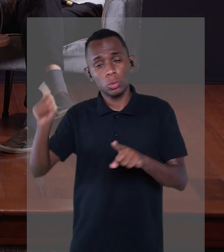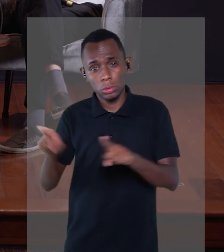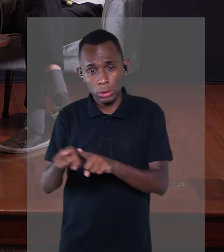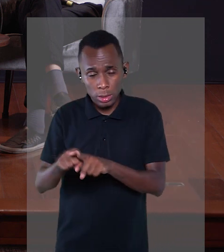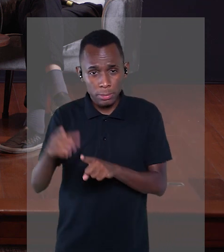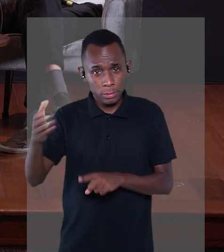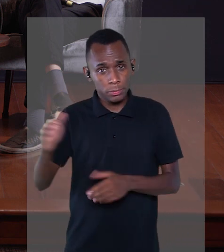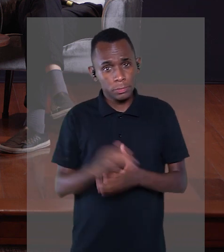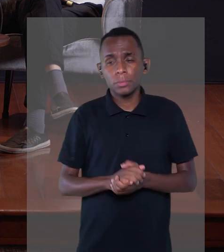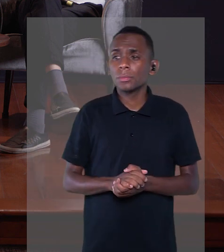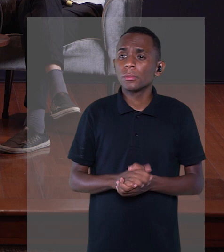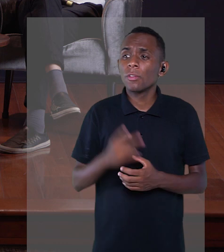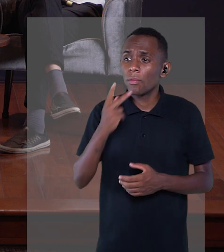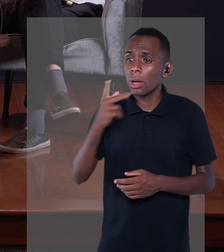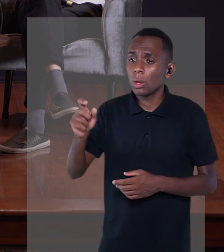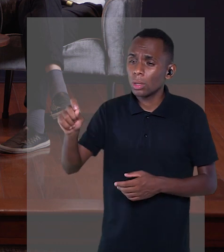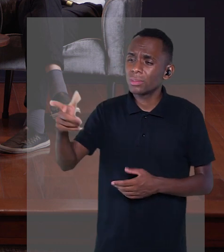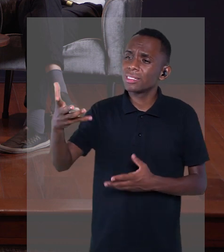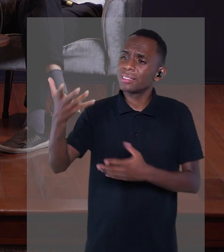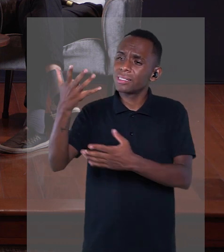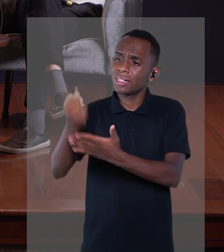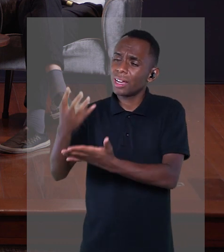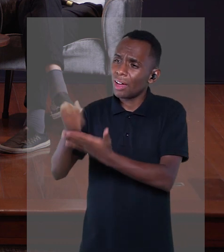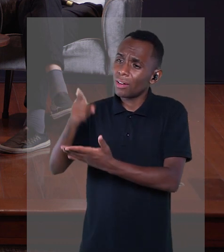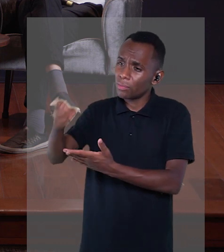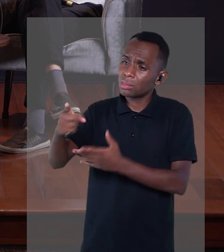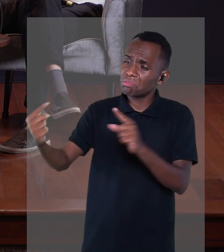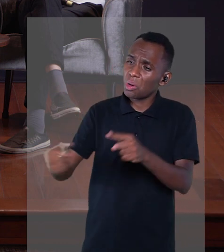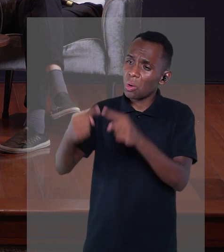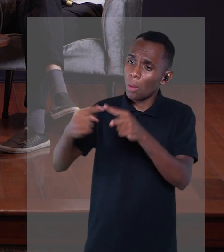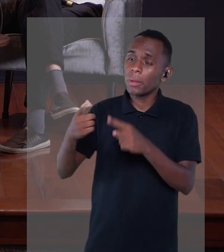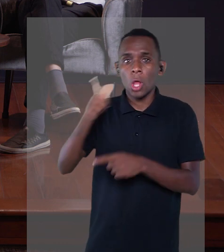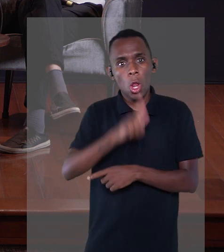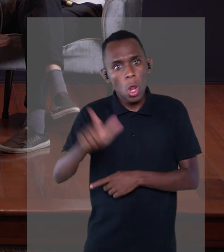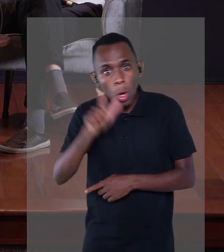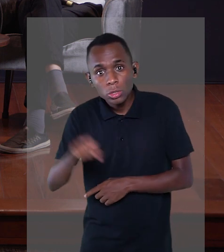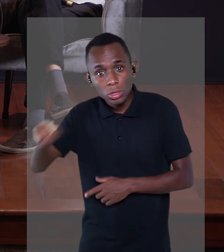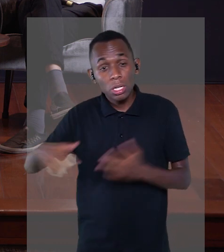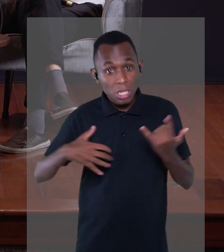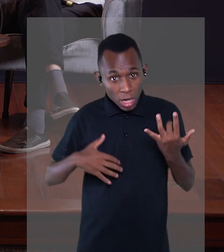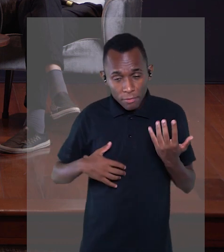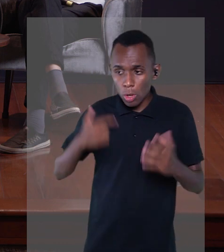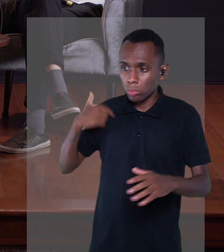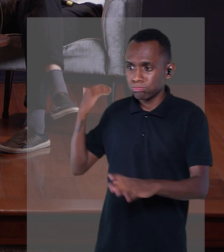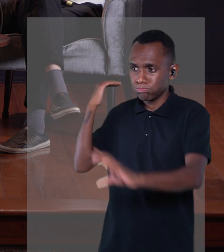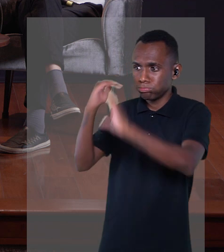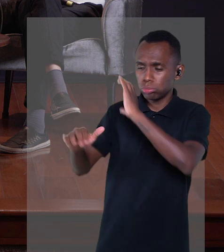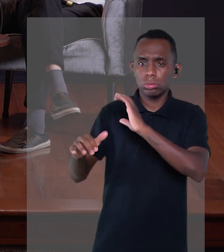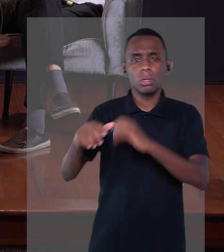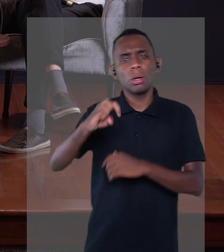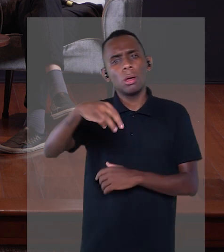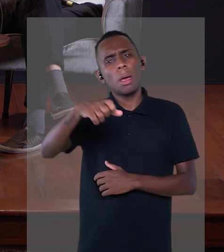Buarque. Falei, Luiz, eu queria que você gravasse essa canção, acho que tem tudo a ver com você. E ele falou, claro, ele fez o violão. Então eu mandava.